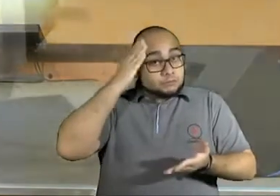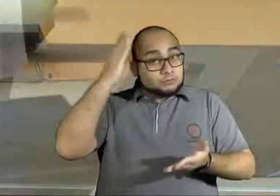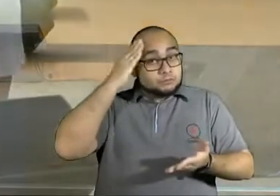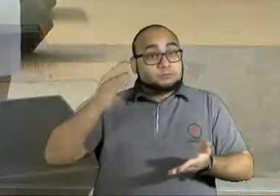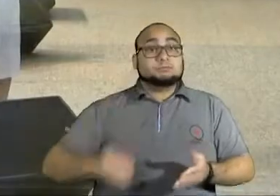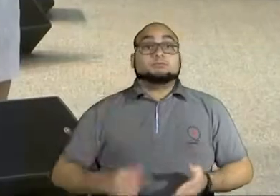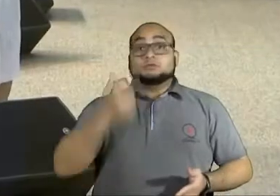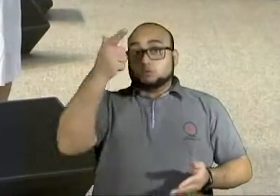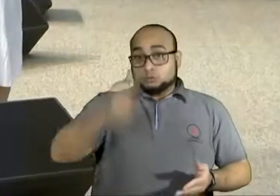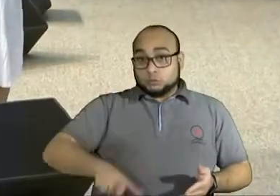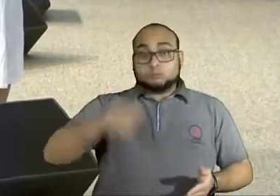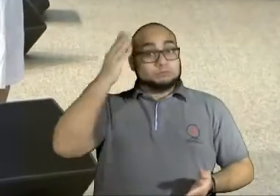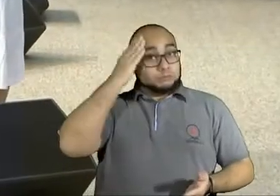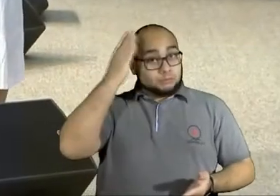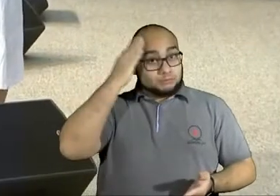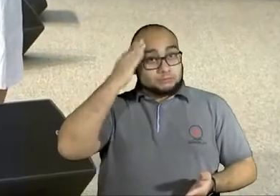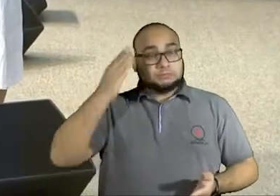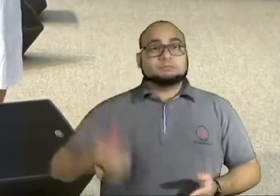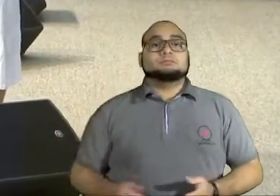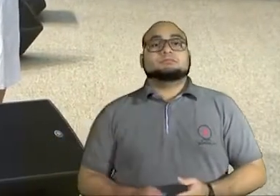ela sabia.